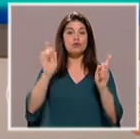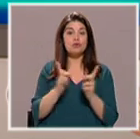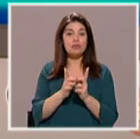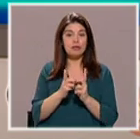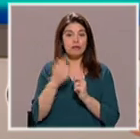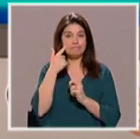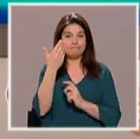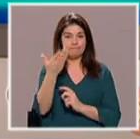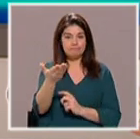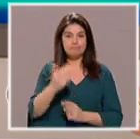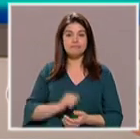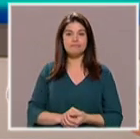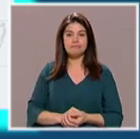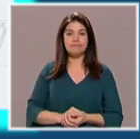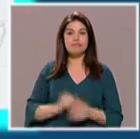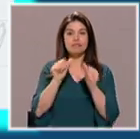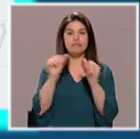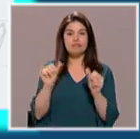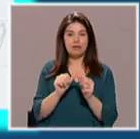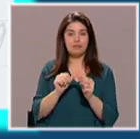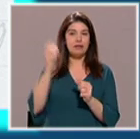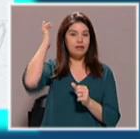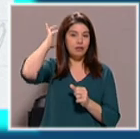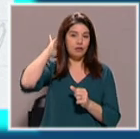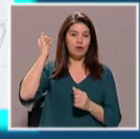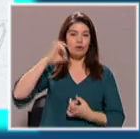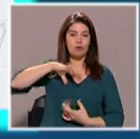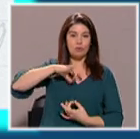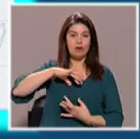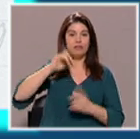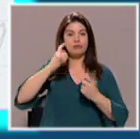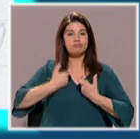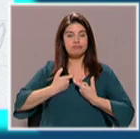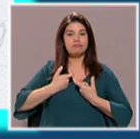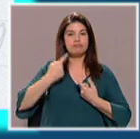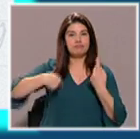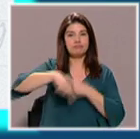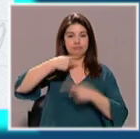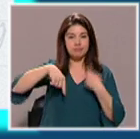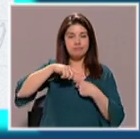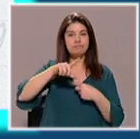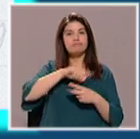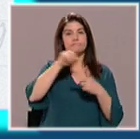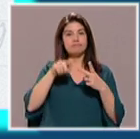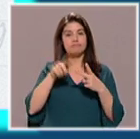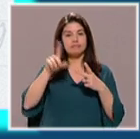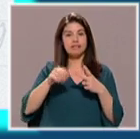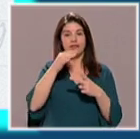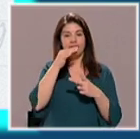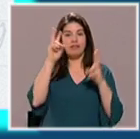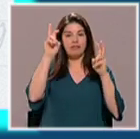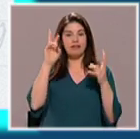o sistema neuro-hormonal na regulação do organismo. Iremos também falar sobre algumas doenças associadas ao